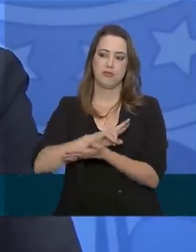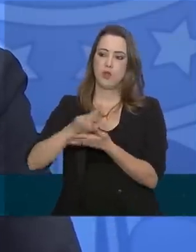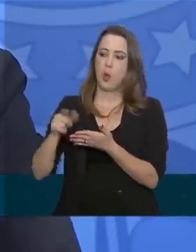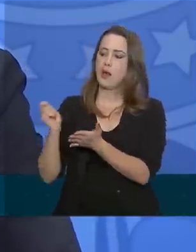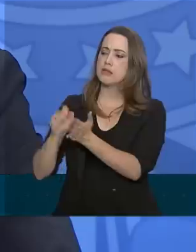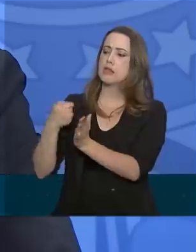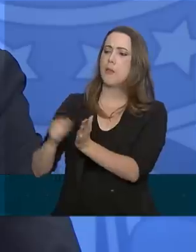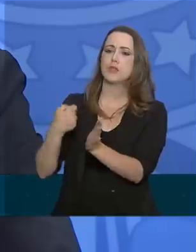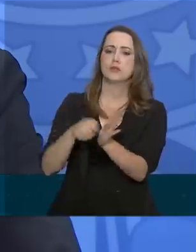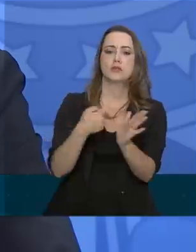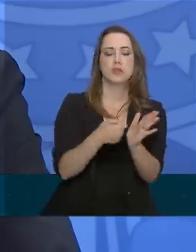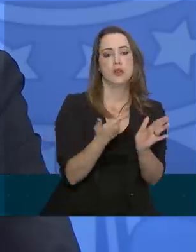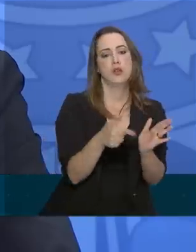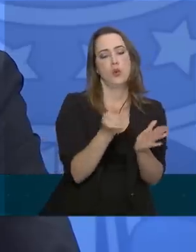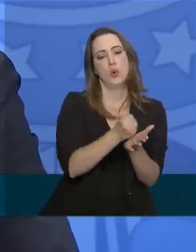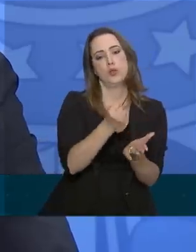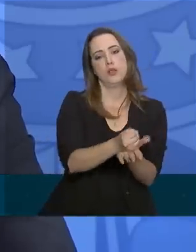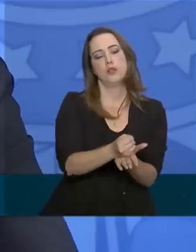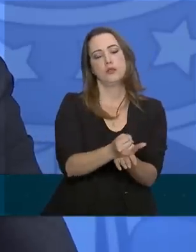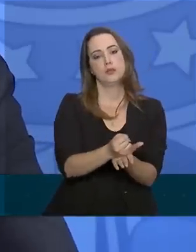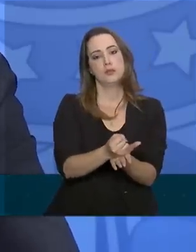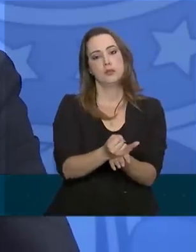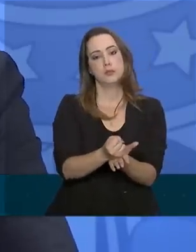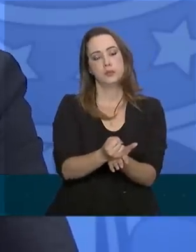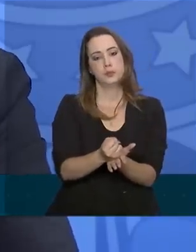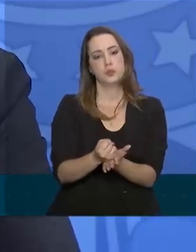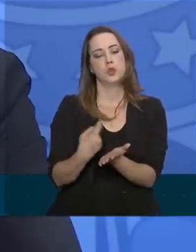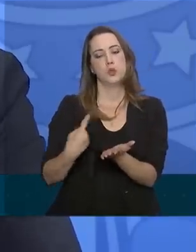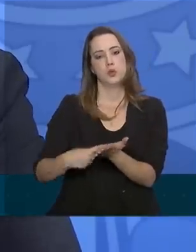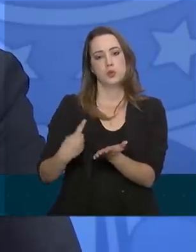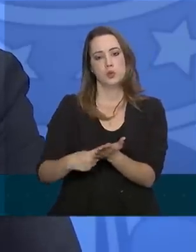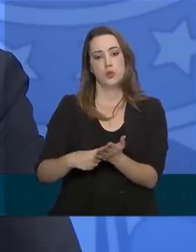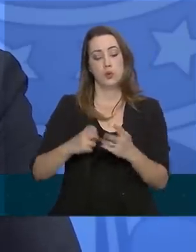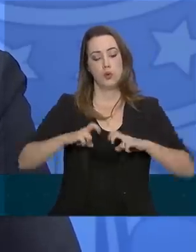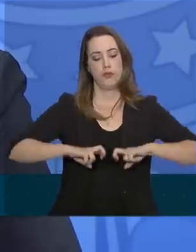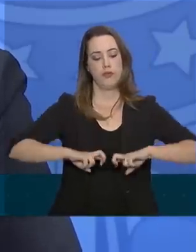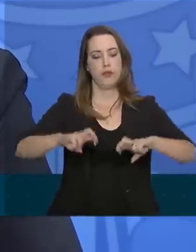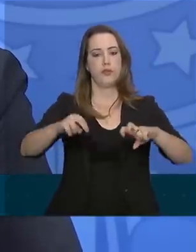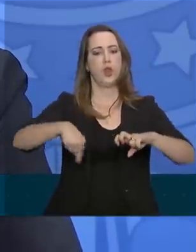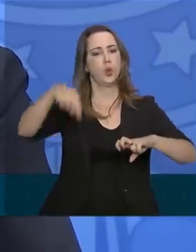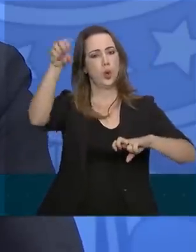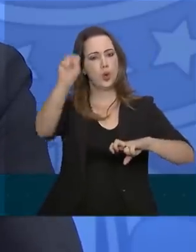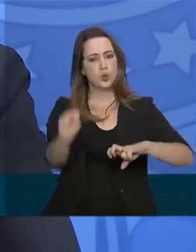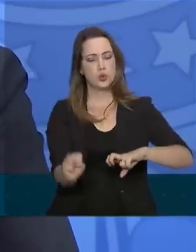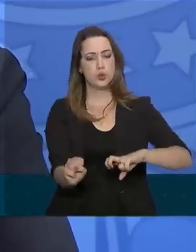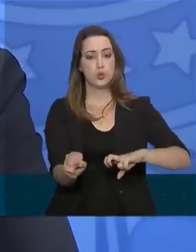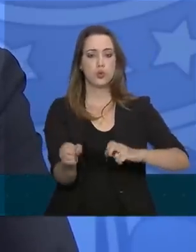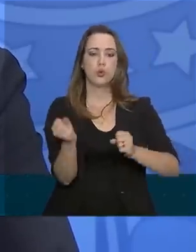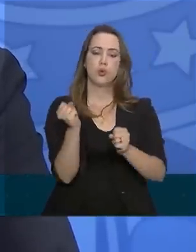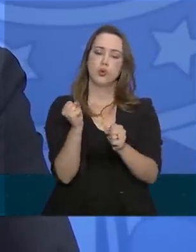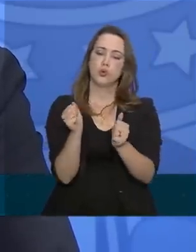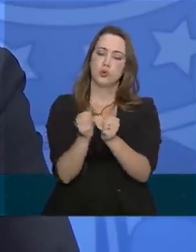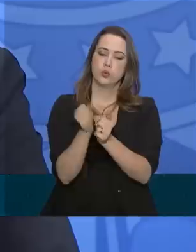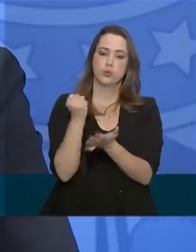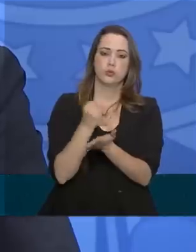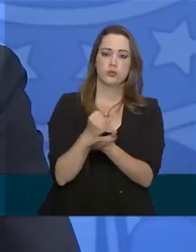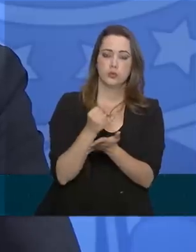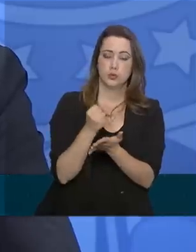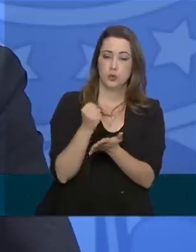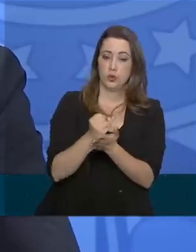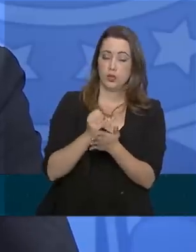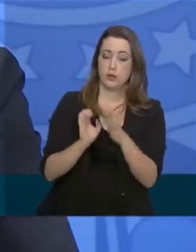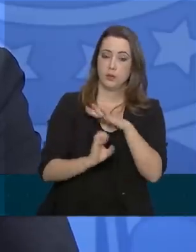assinamos o contrato de concessão da ferrovia norte sul com empresas né